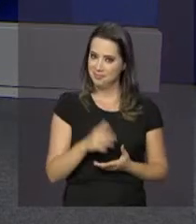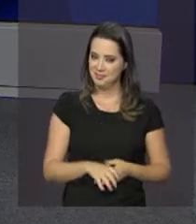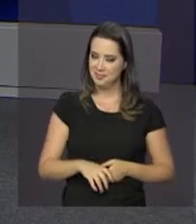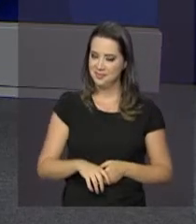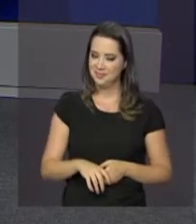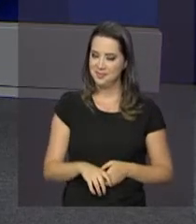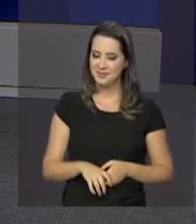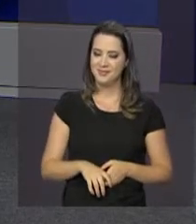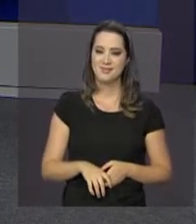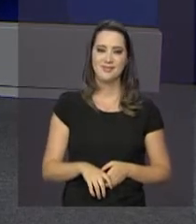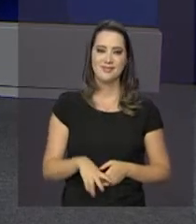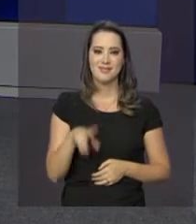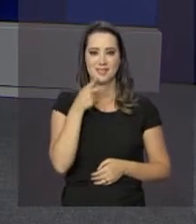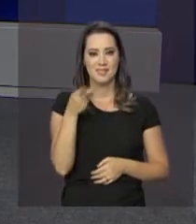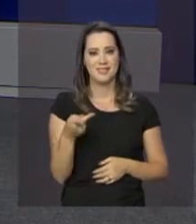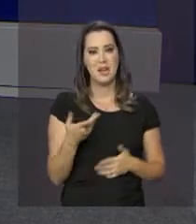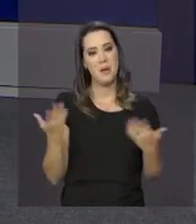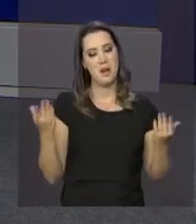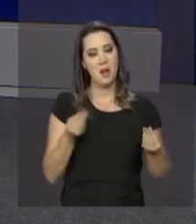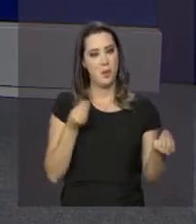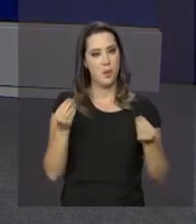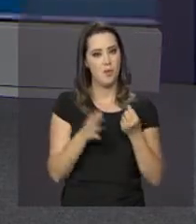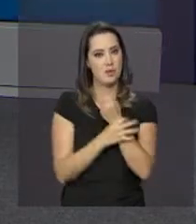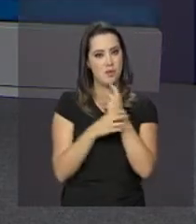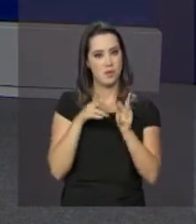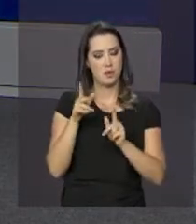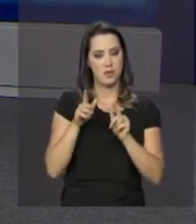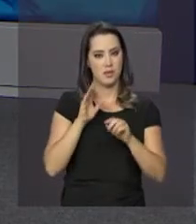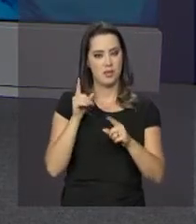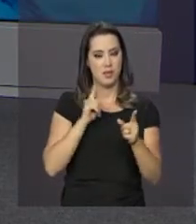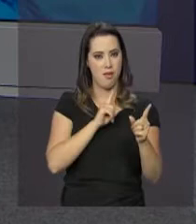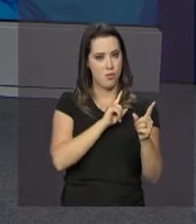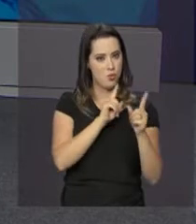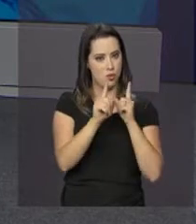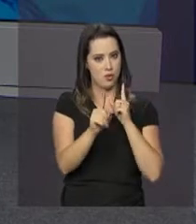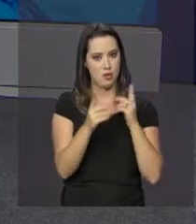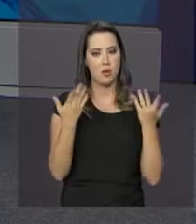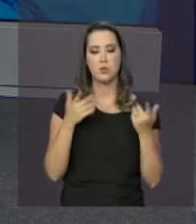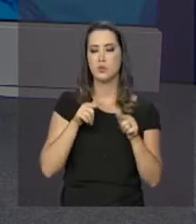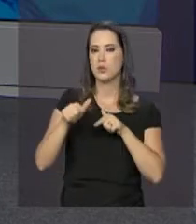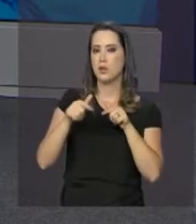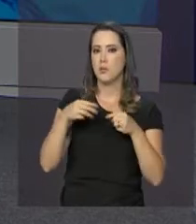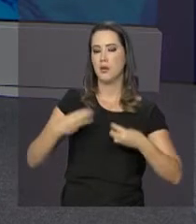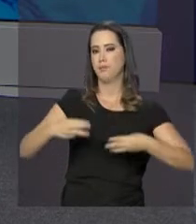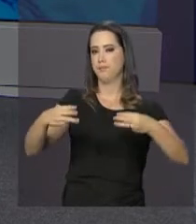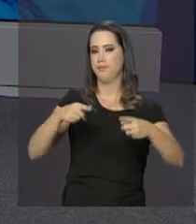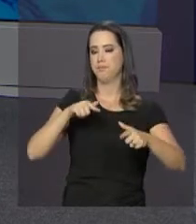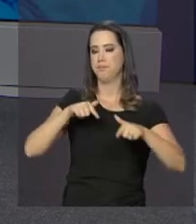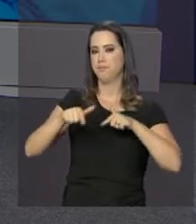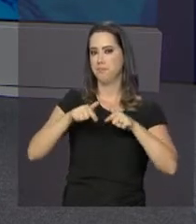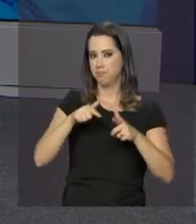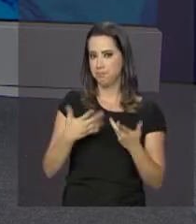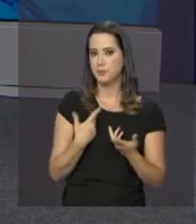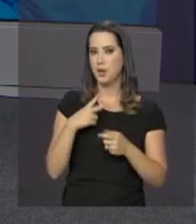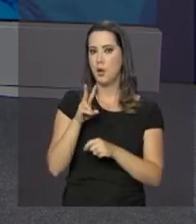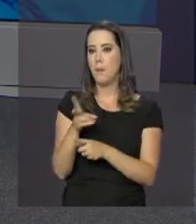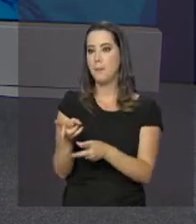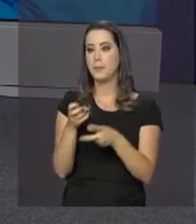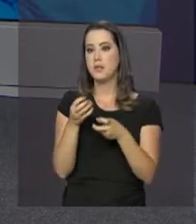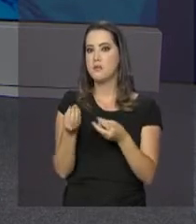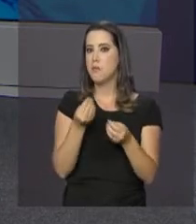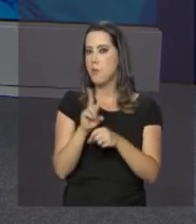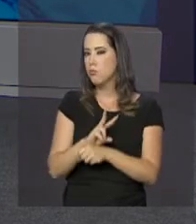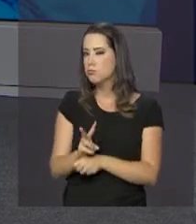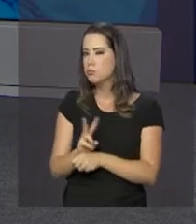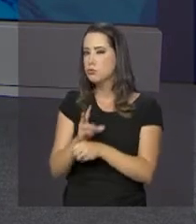condições de segurança no trânsito uma operação especial do ministério do trabalho e verificou as condições de atuação dos caminhoneiros